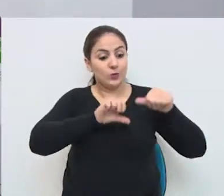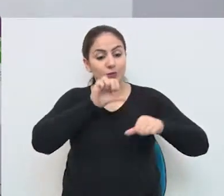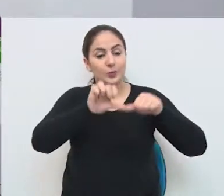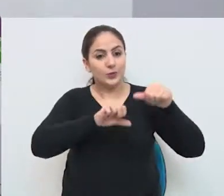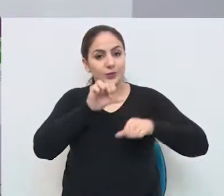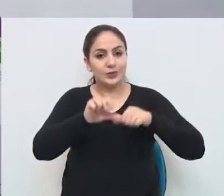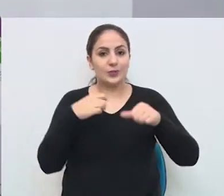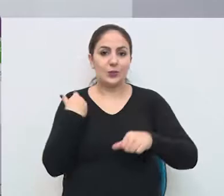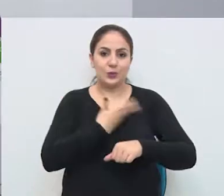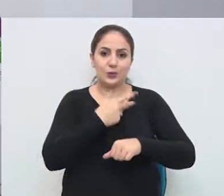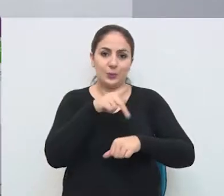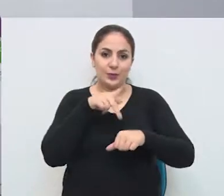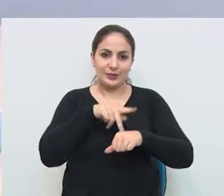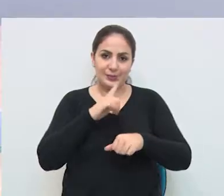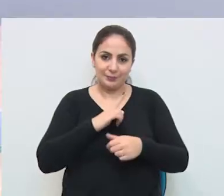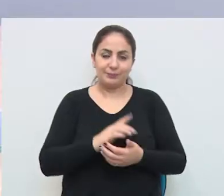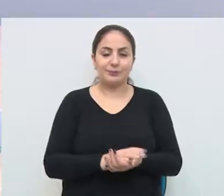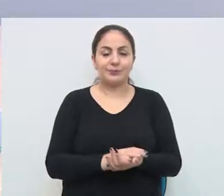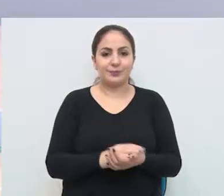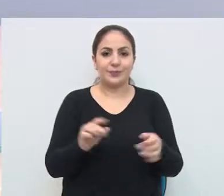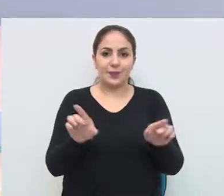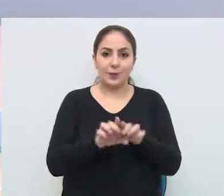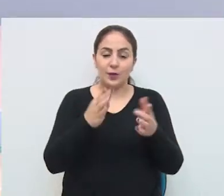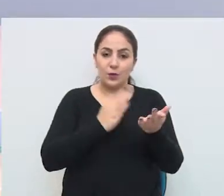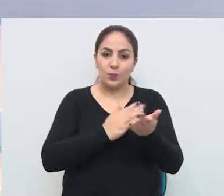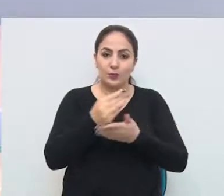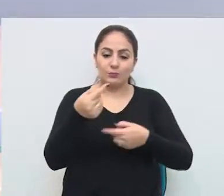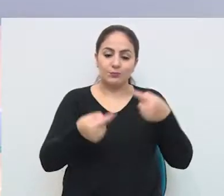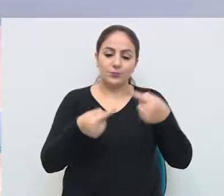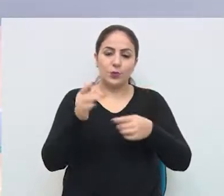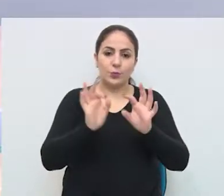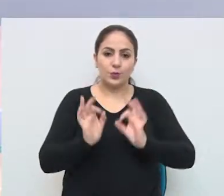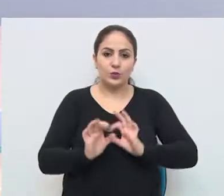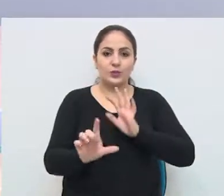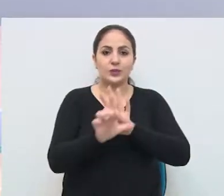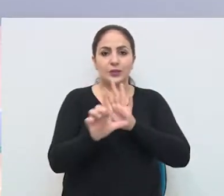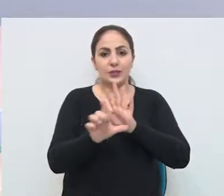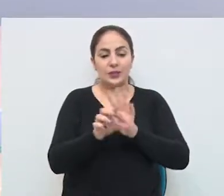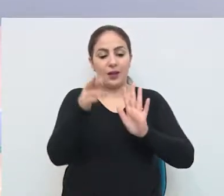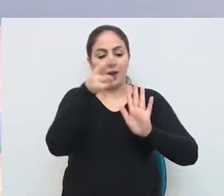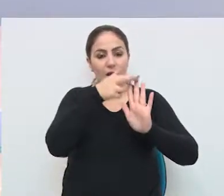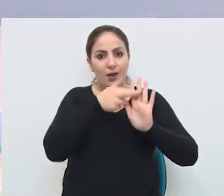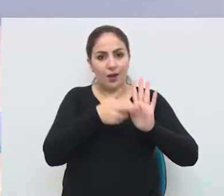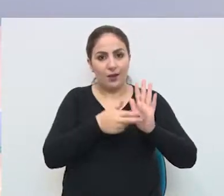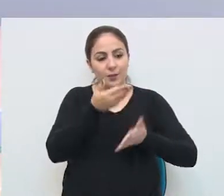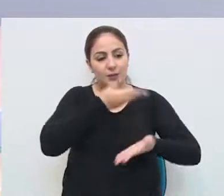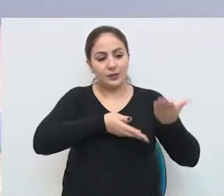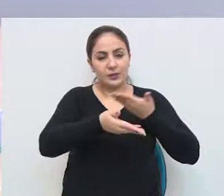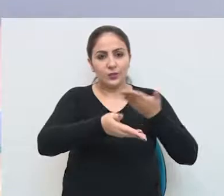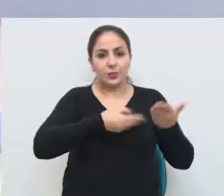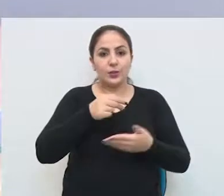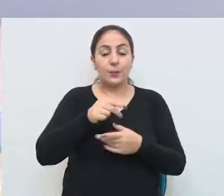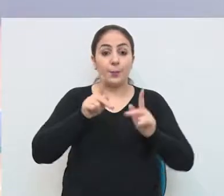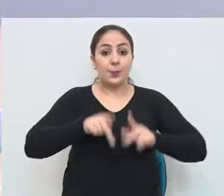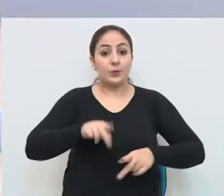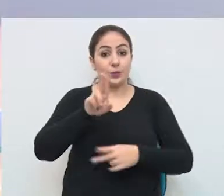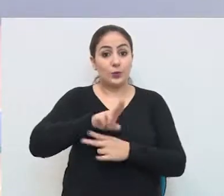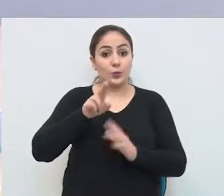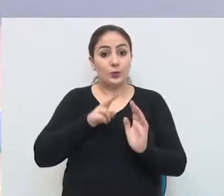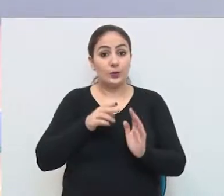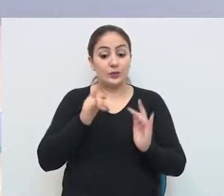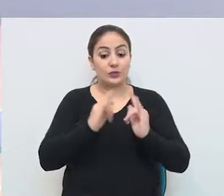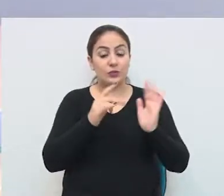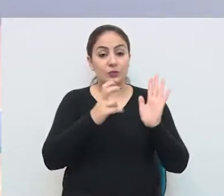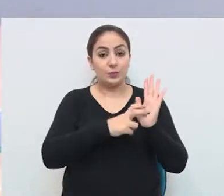reformas que o nosso país está passando. Também começou a tramitar o projeto de lei que estabelece regras para o atendimento de usuários